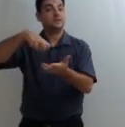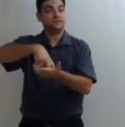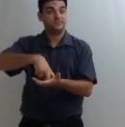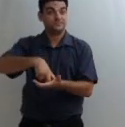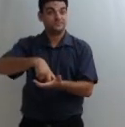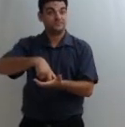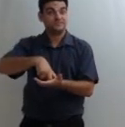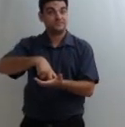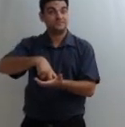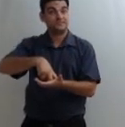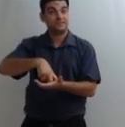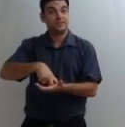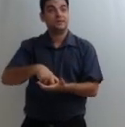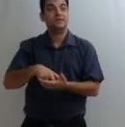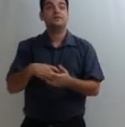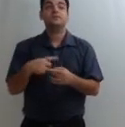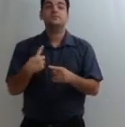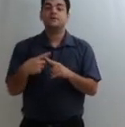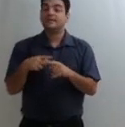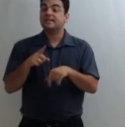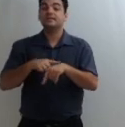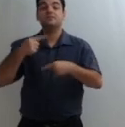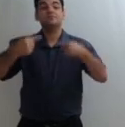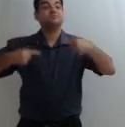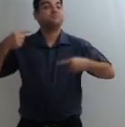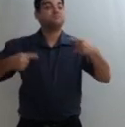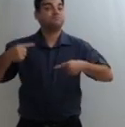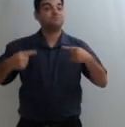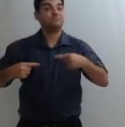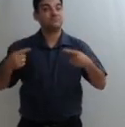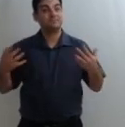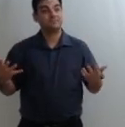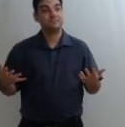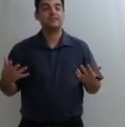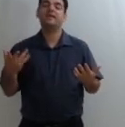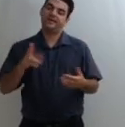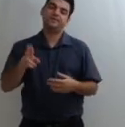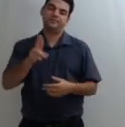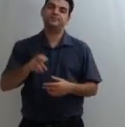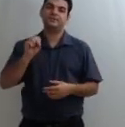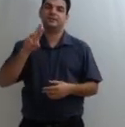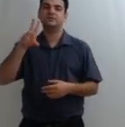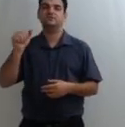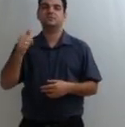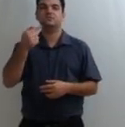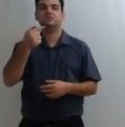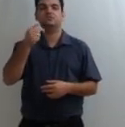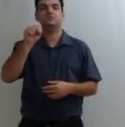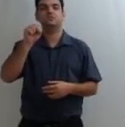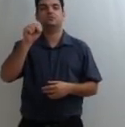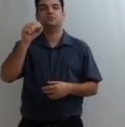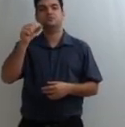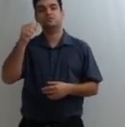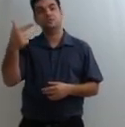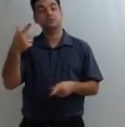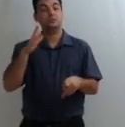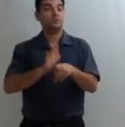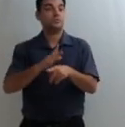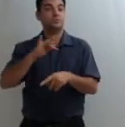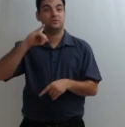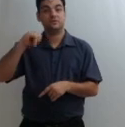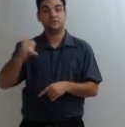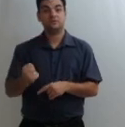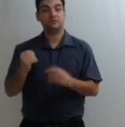de preclusionamento. Daí a aplicação das súmulas 282 356 do Supremo Tribunal Federal.